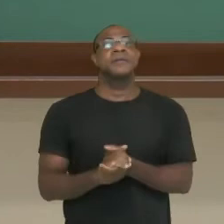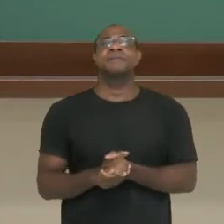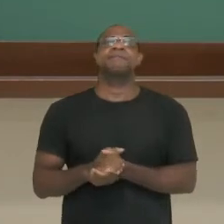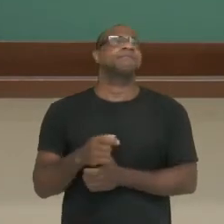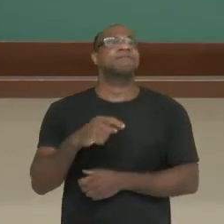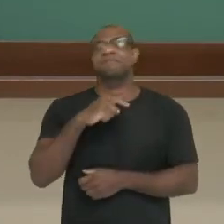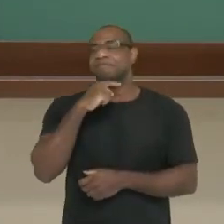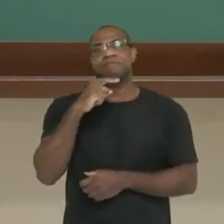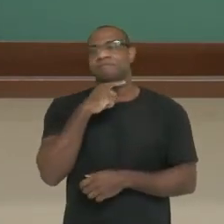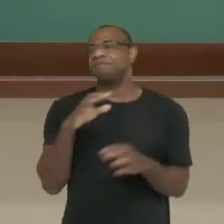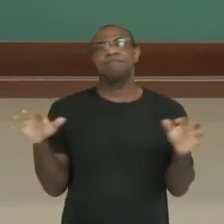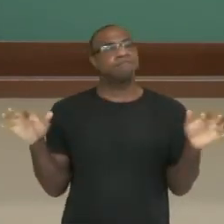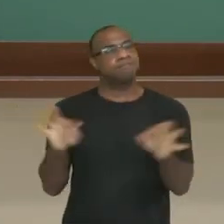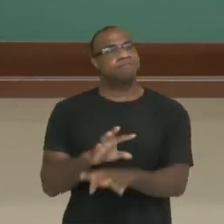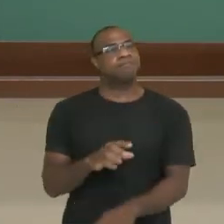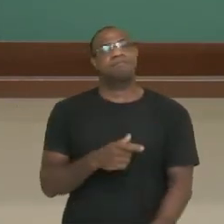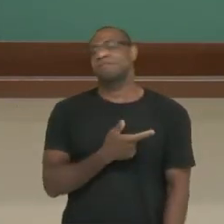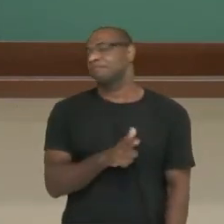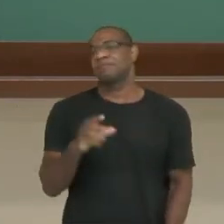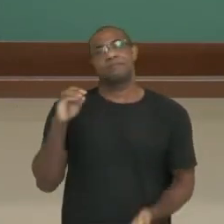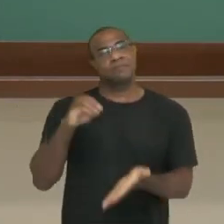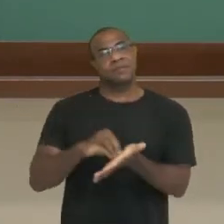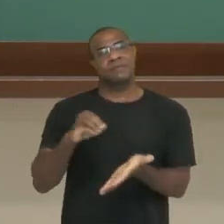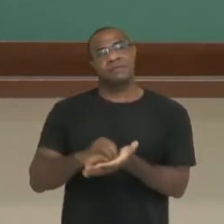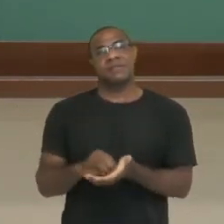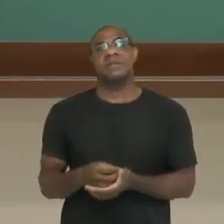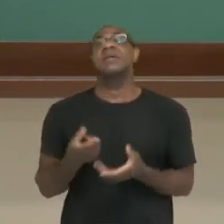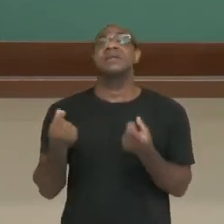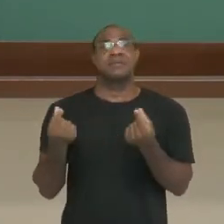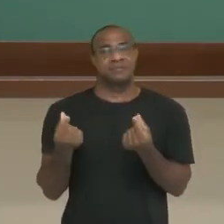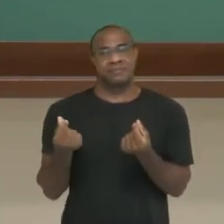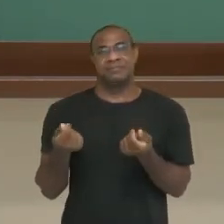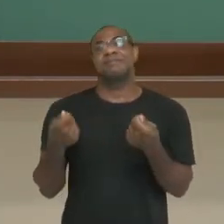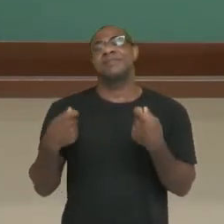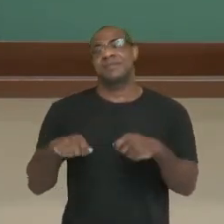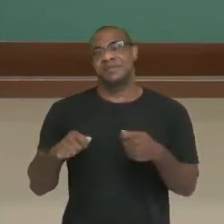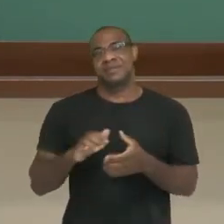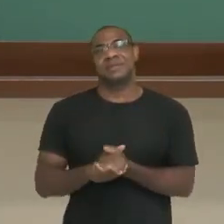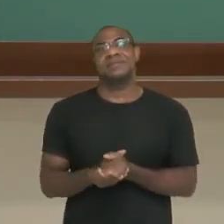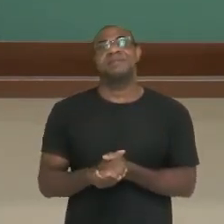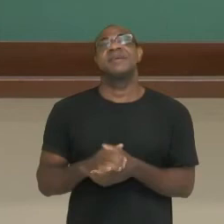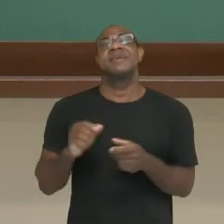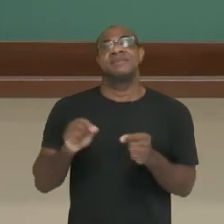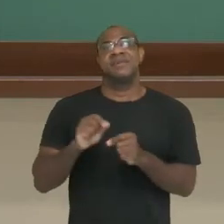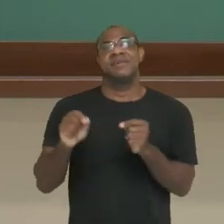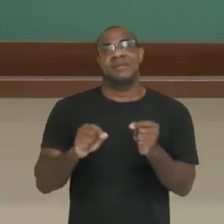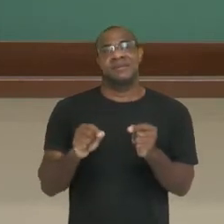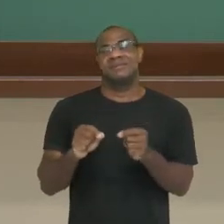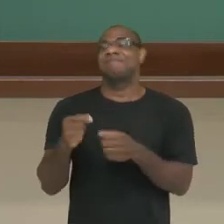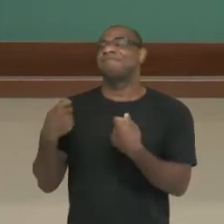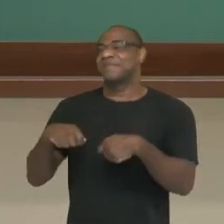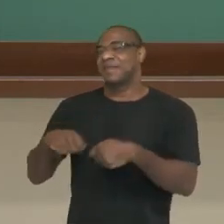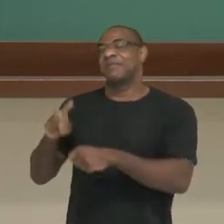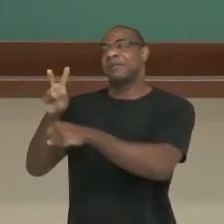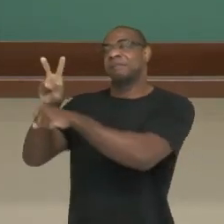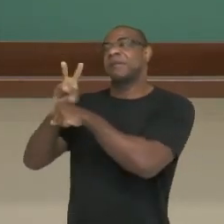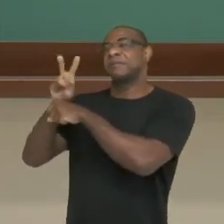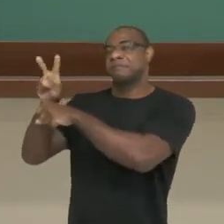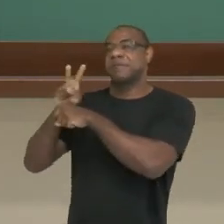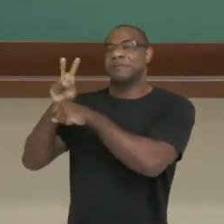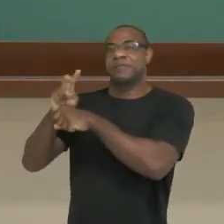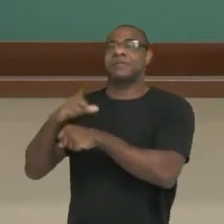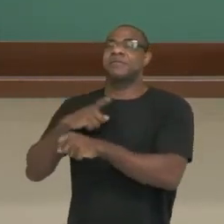foi concluída e que consumiu muitos recursos do país, que levou o país a fazer grandes empréstimos, deixando